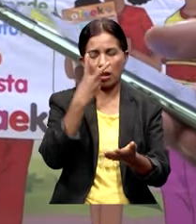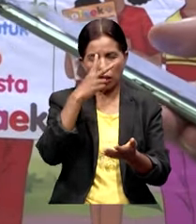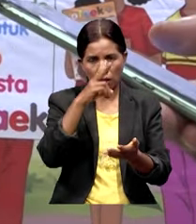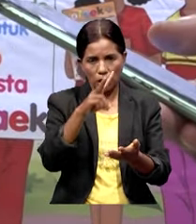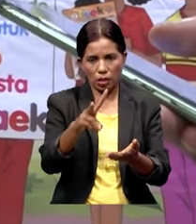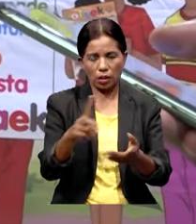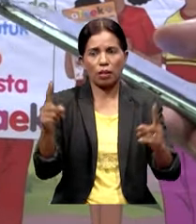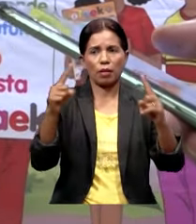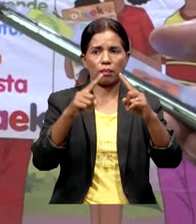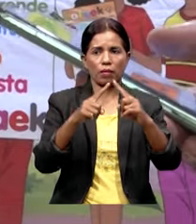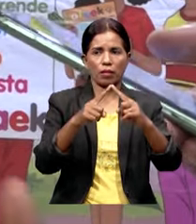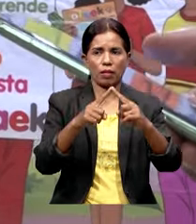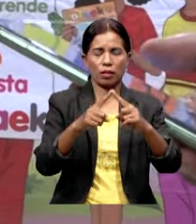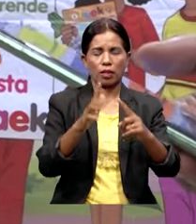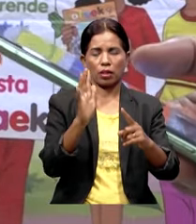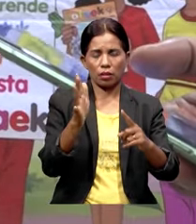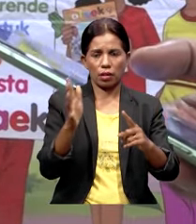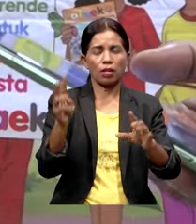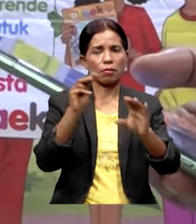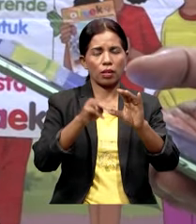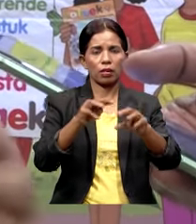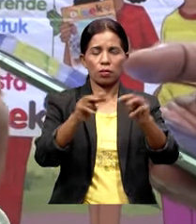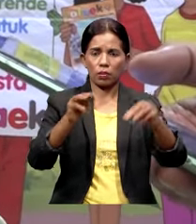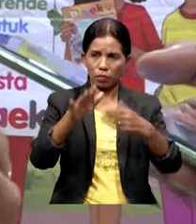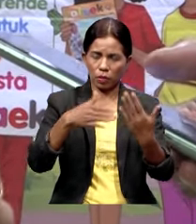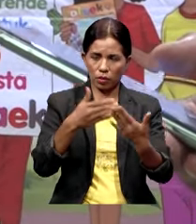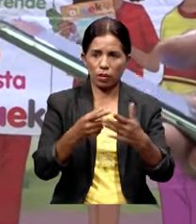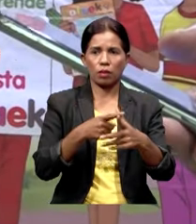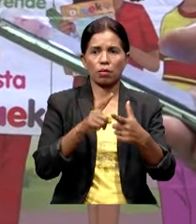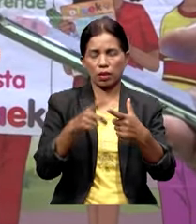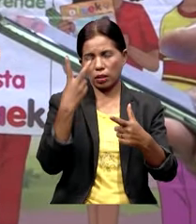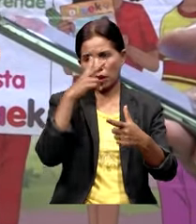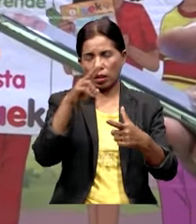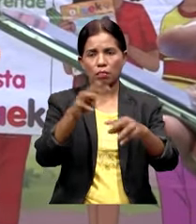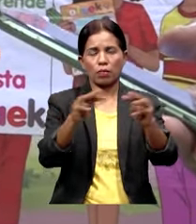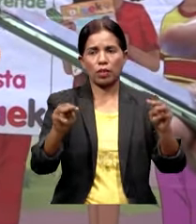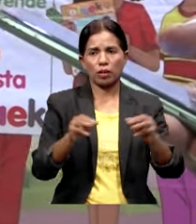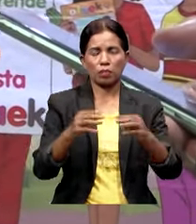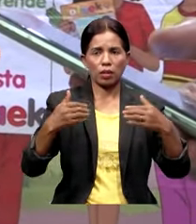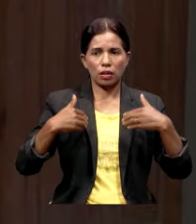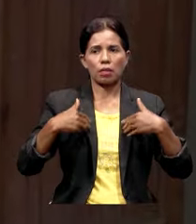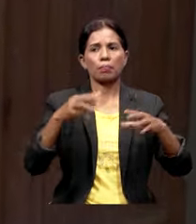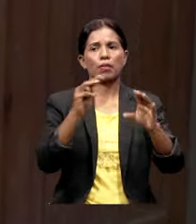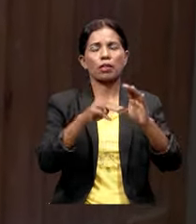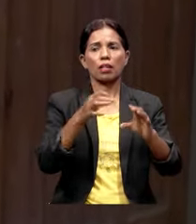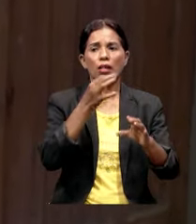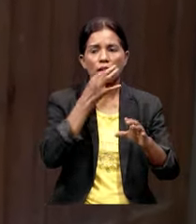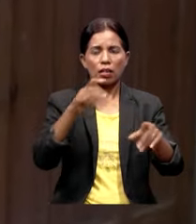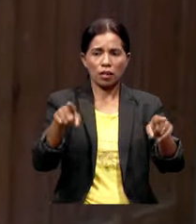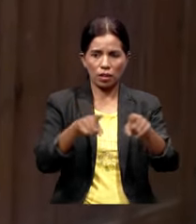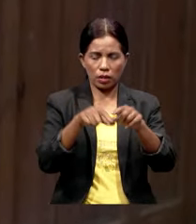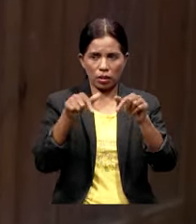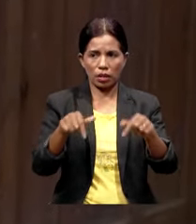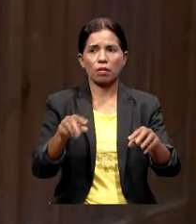ba ia 50 e tal mercados ia município roto e depois se hareka tak município ne ia ne mercado ia ai han han esa ne